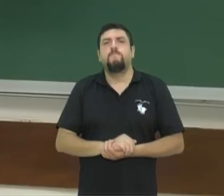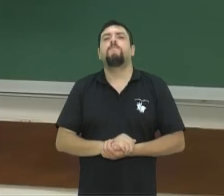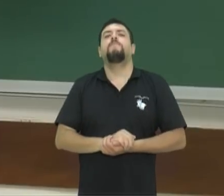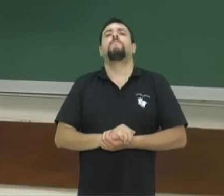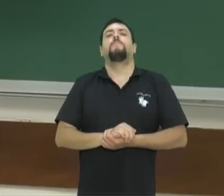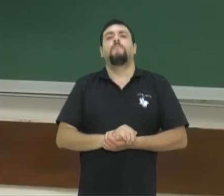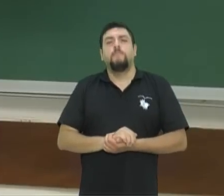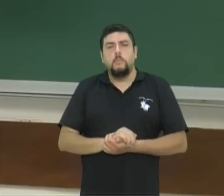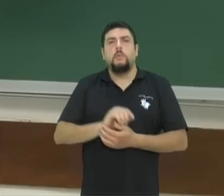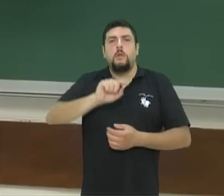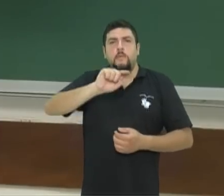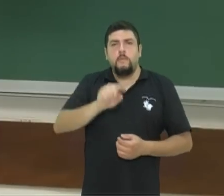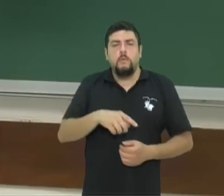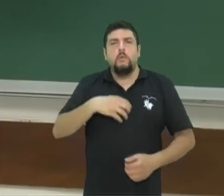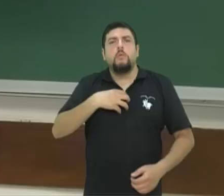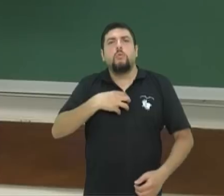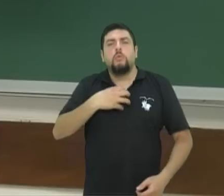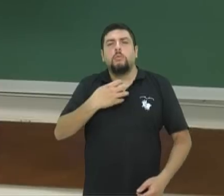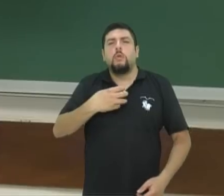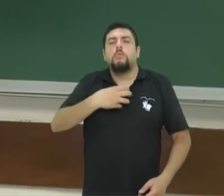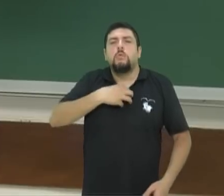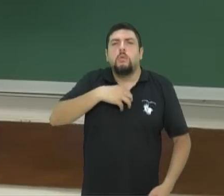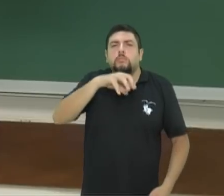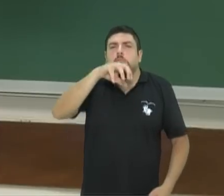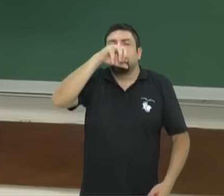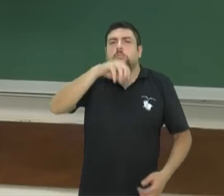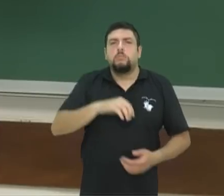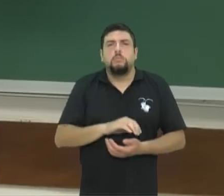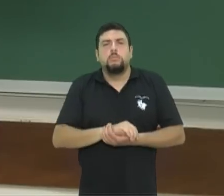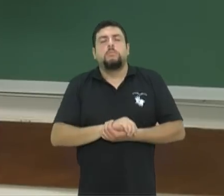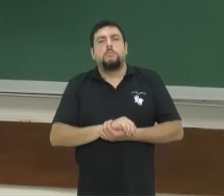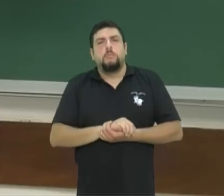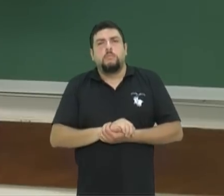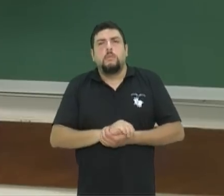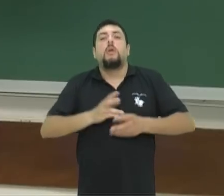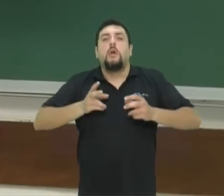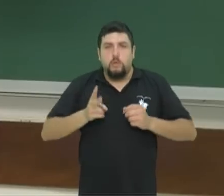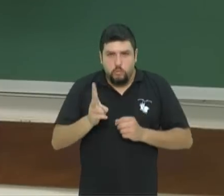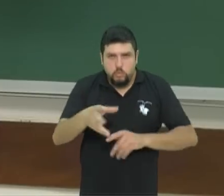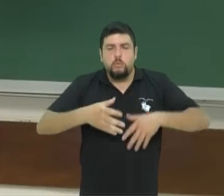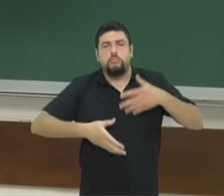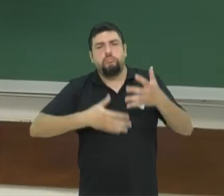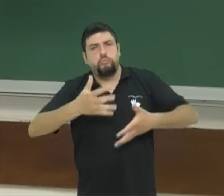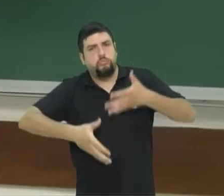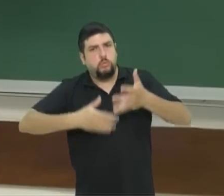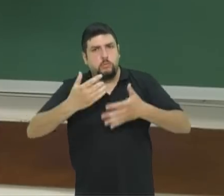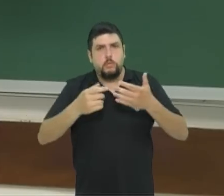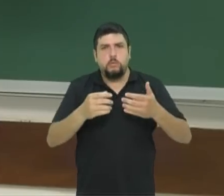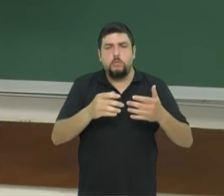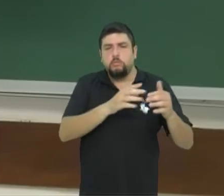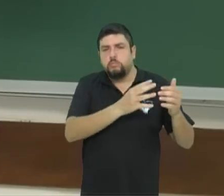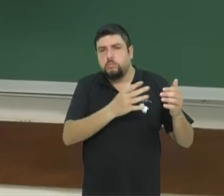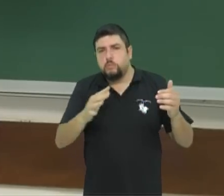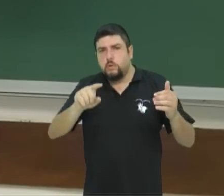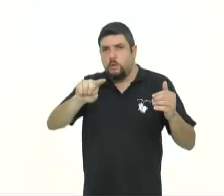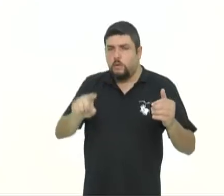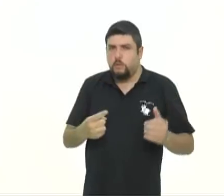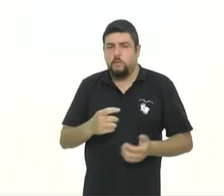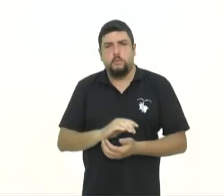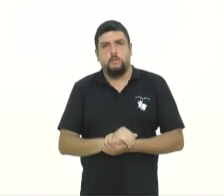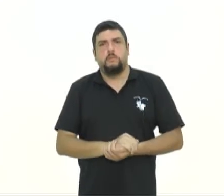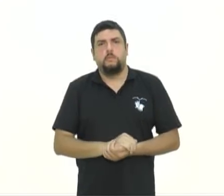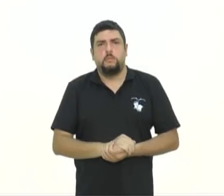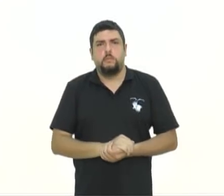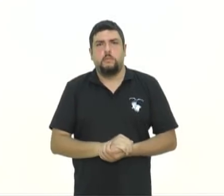respirar e para dar continuidade à sequência ali de palavras, né? Nesse caso, ao enredo da trama.